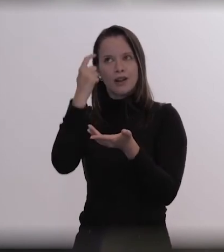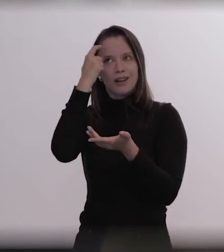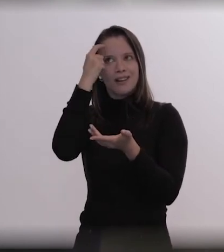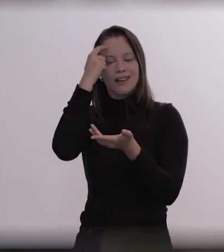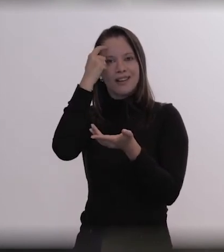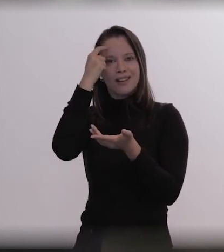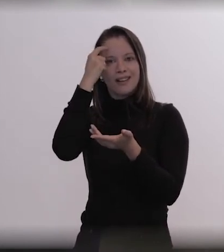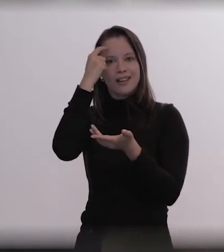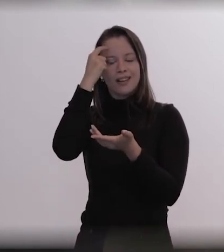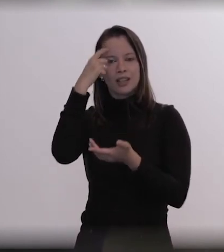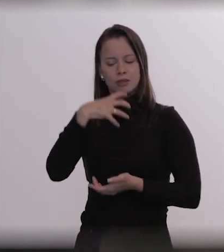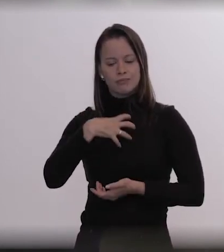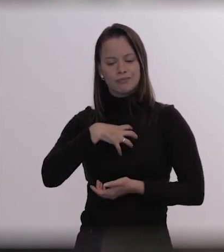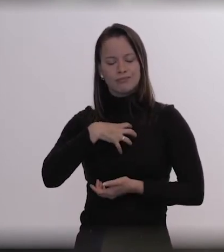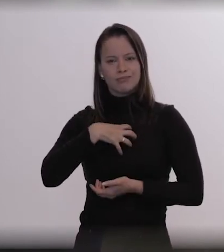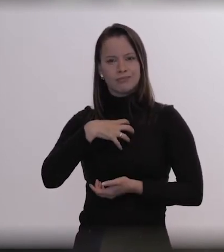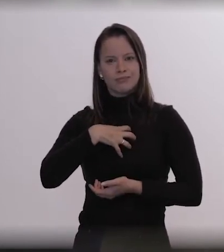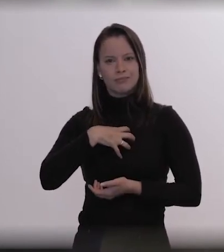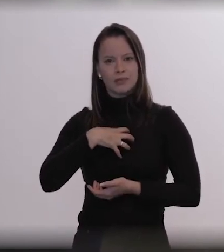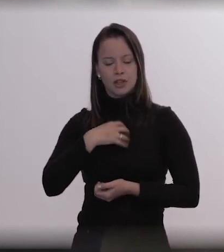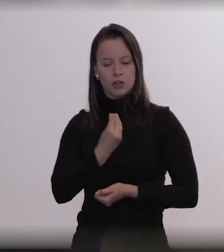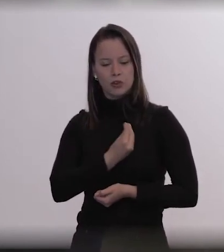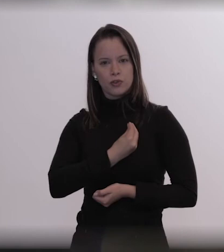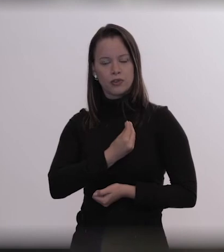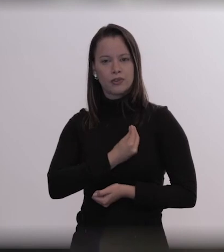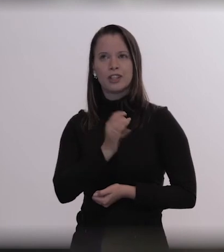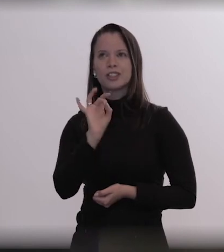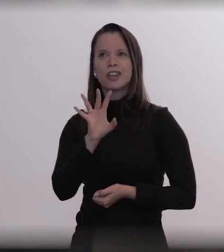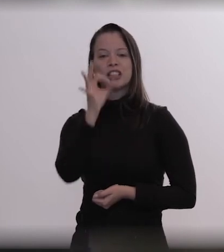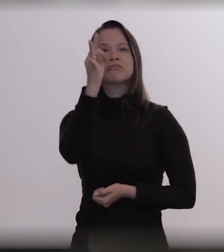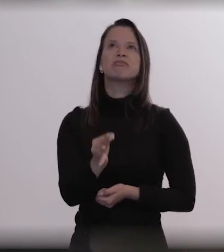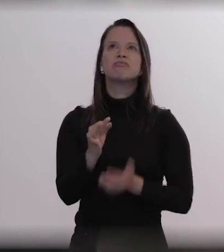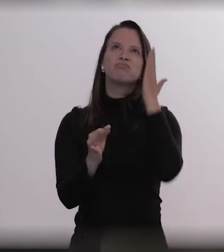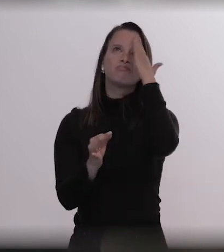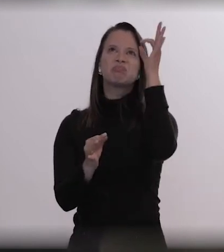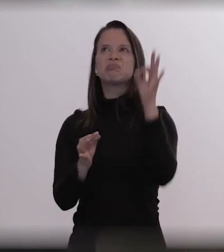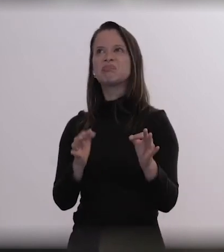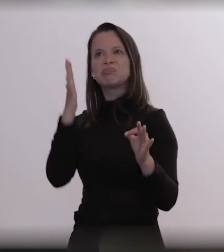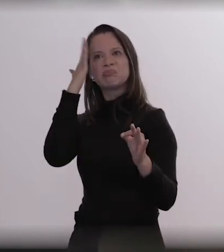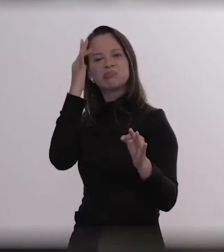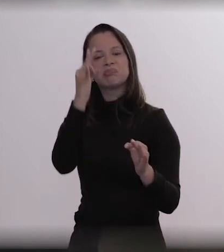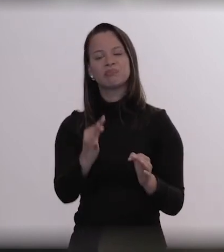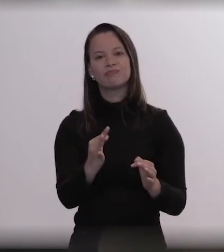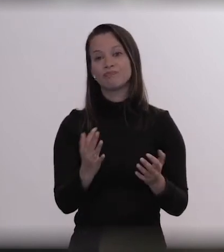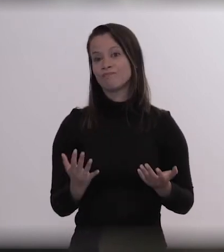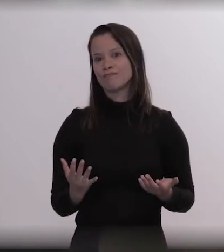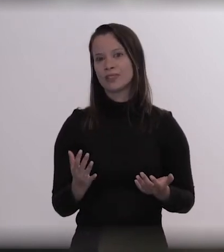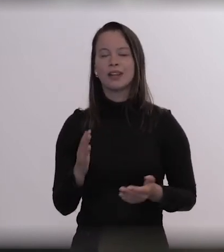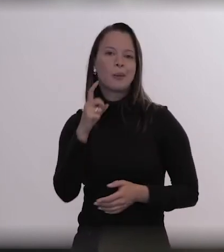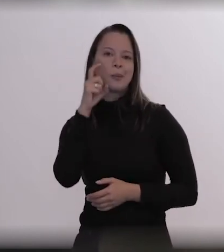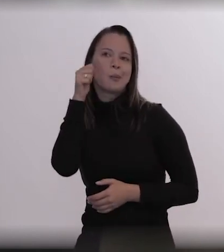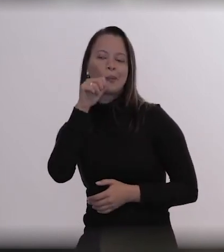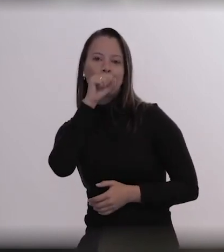psíquico, né? No sentido que nossa vida está tomada nas certezas. Nas certezas até porque eu já sei como minha mãe e